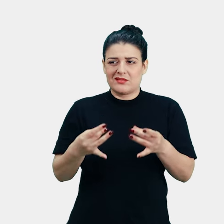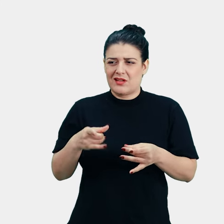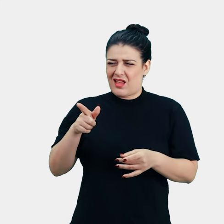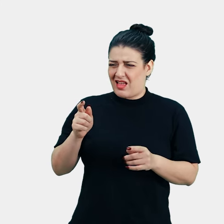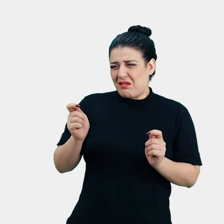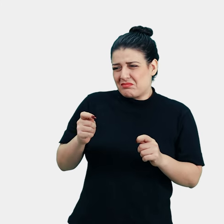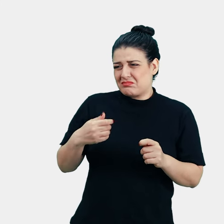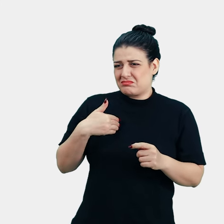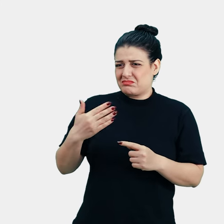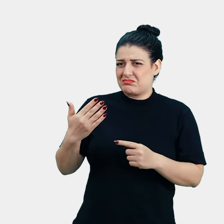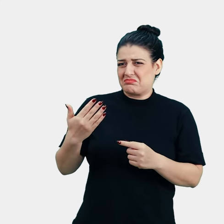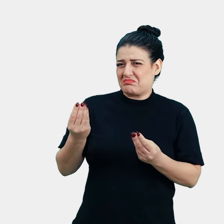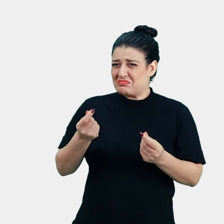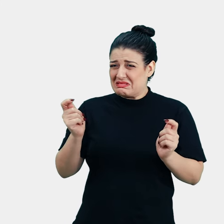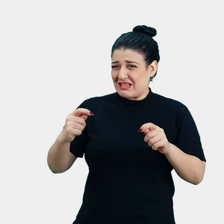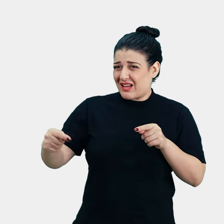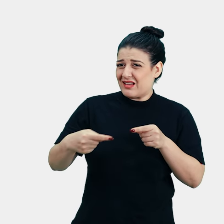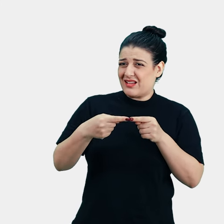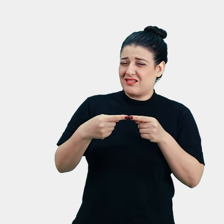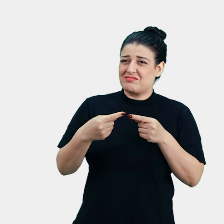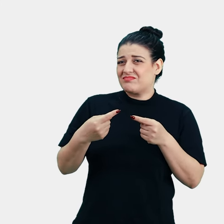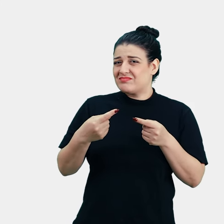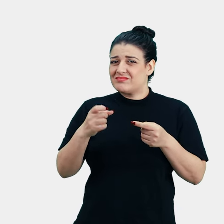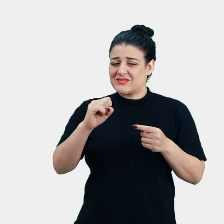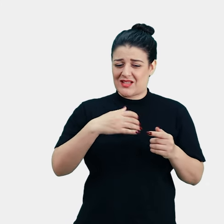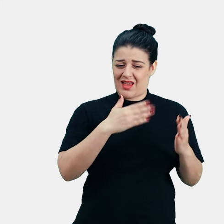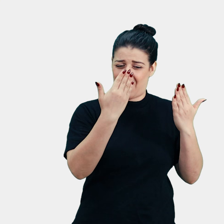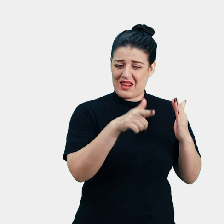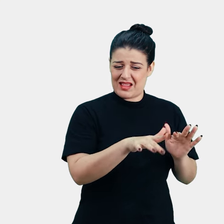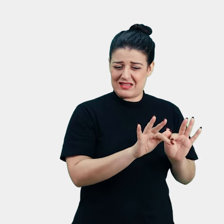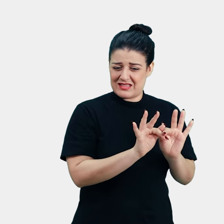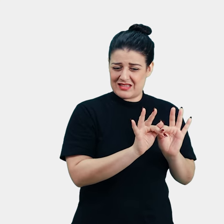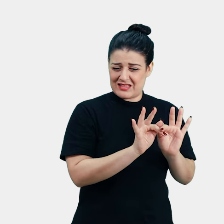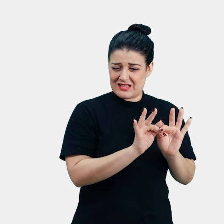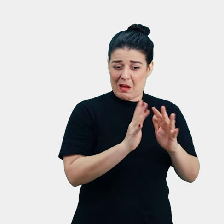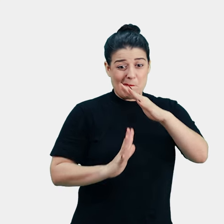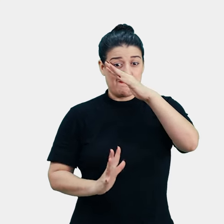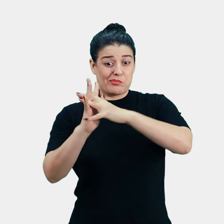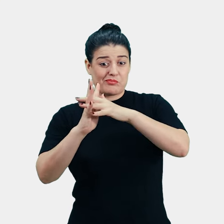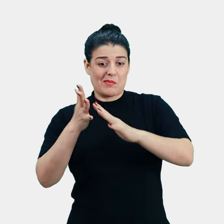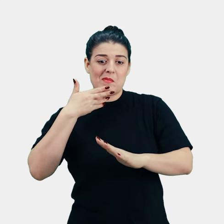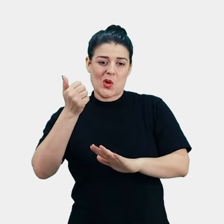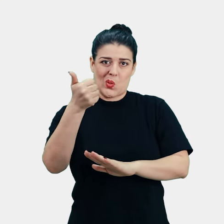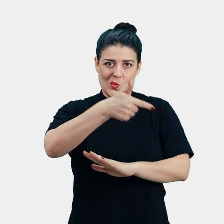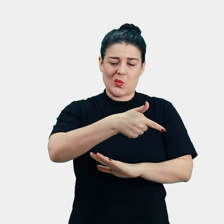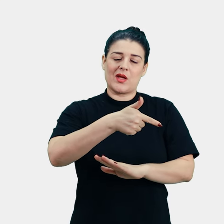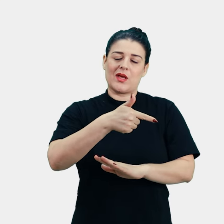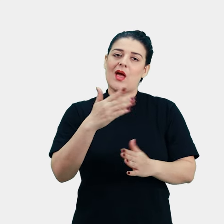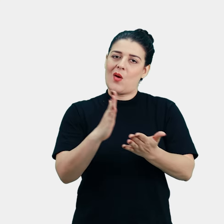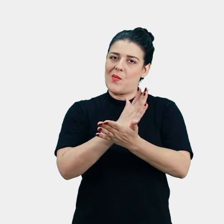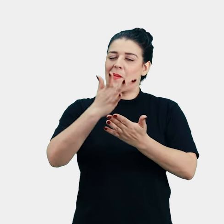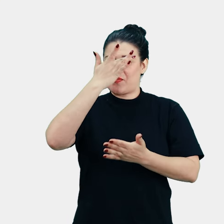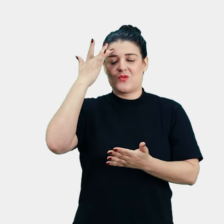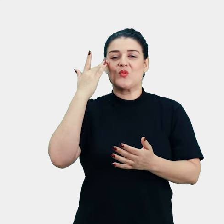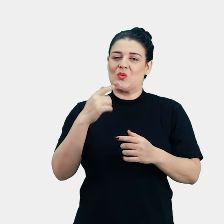válido trabalhar com espectrometria de massas se o meu analisador for de alta resolução? Isso é uma dúvida muito